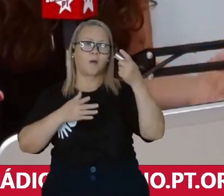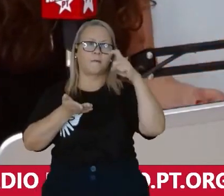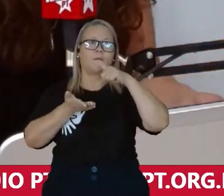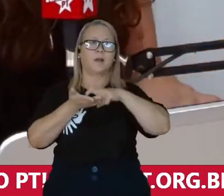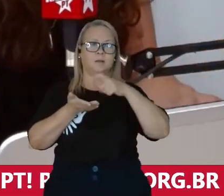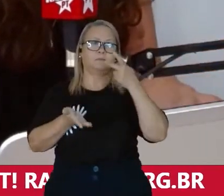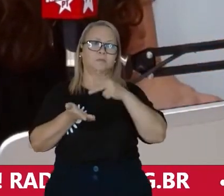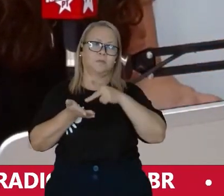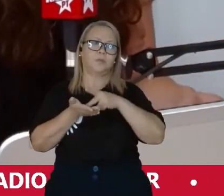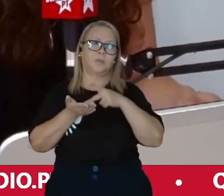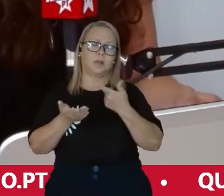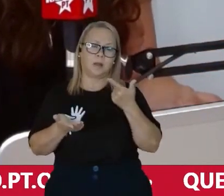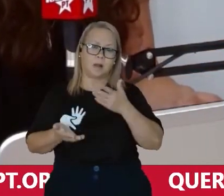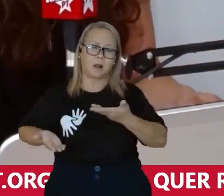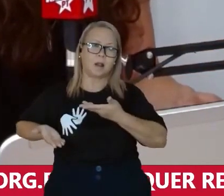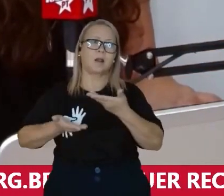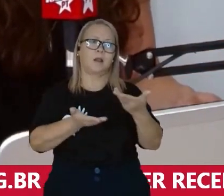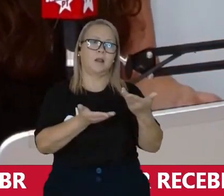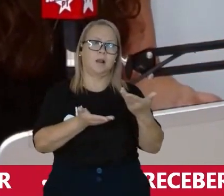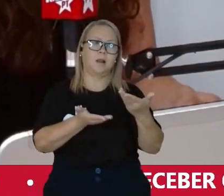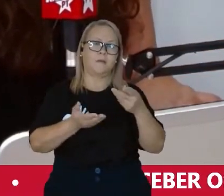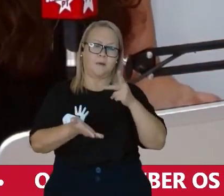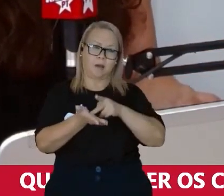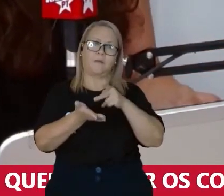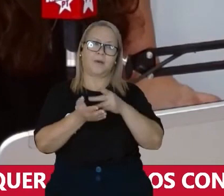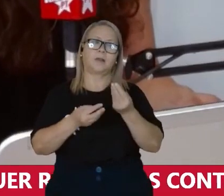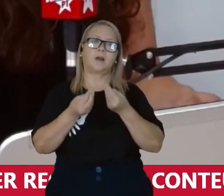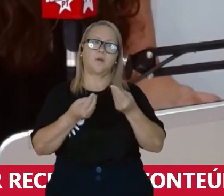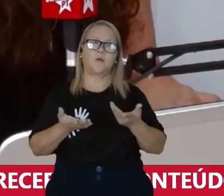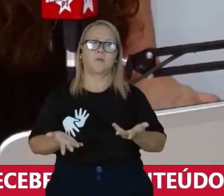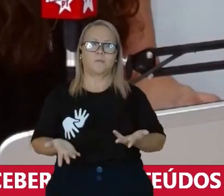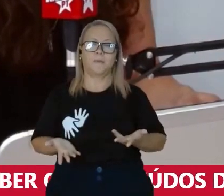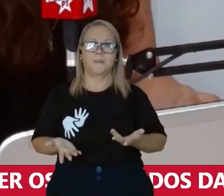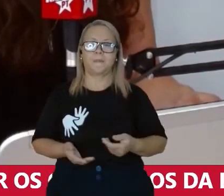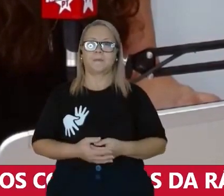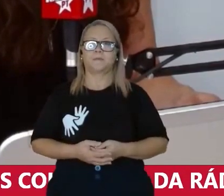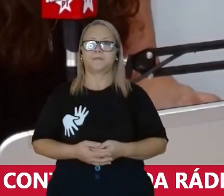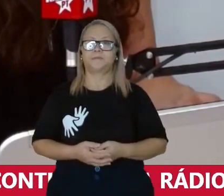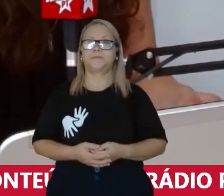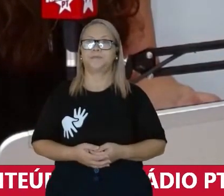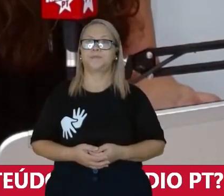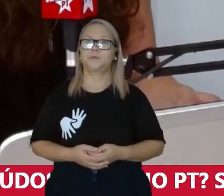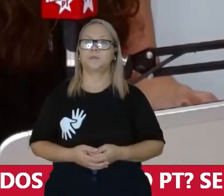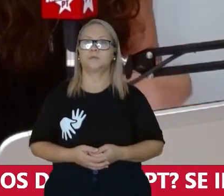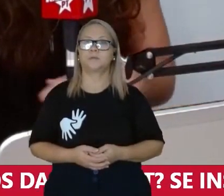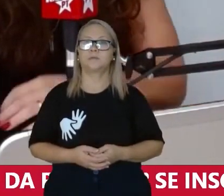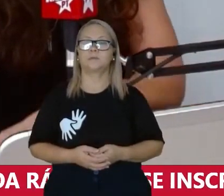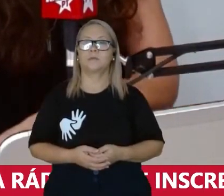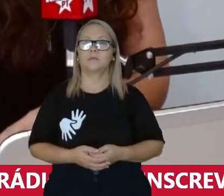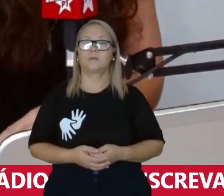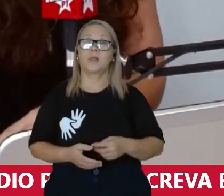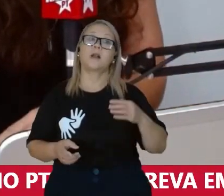e conseguindo levar esse desmentido? Aí essa é uma pergunta para você. Bom,